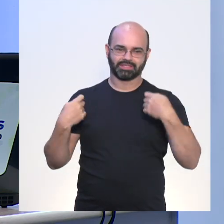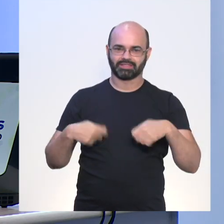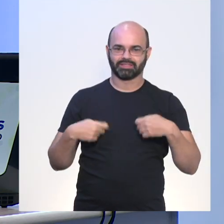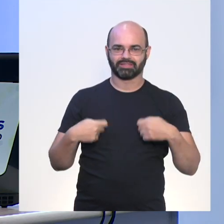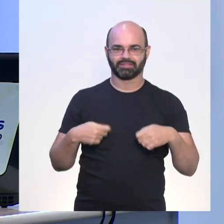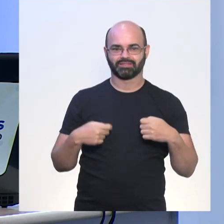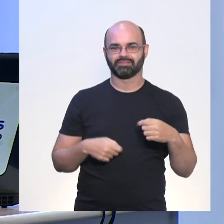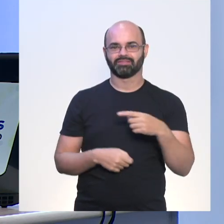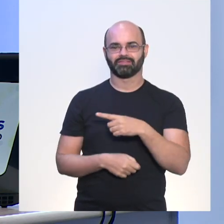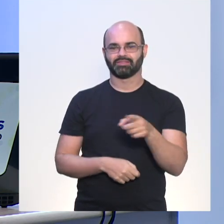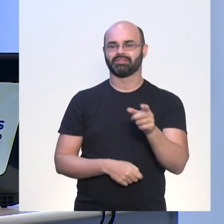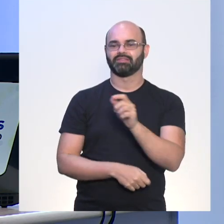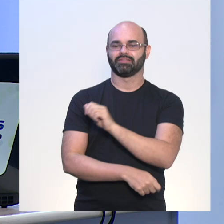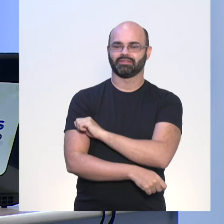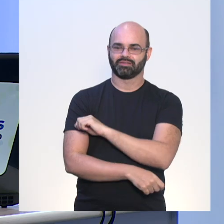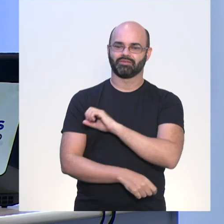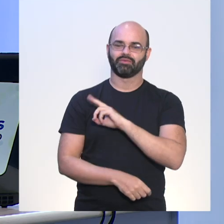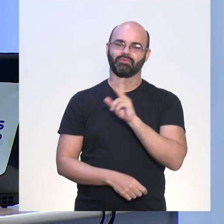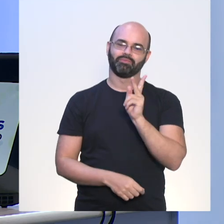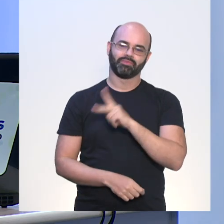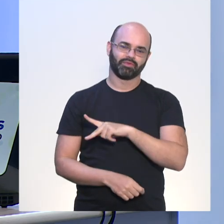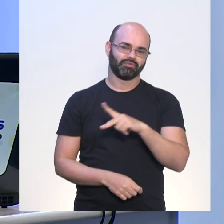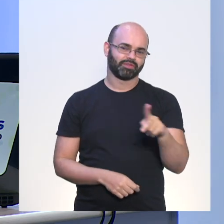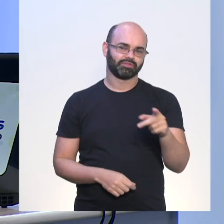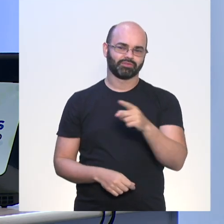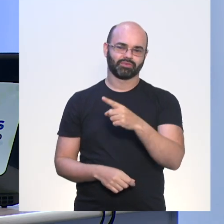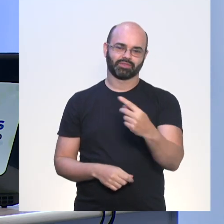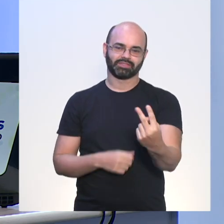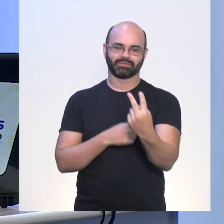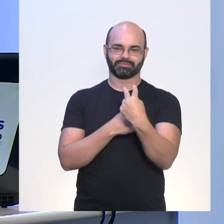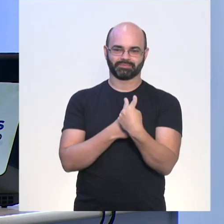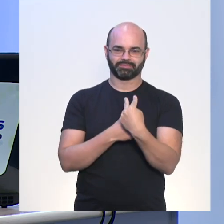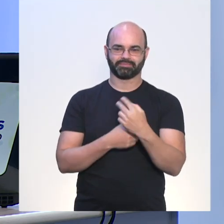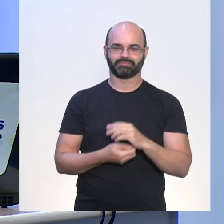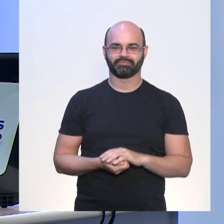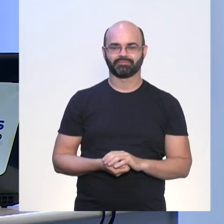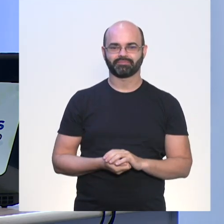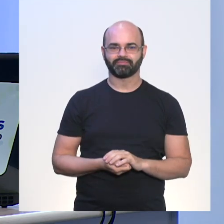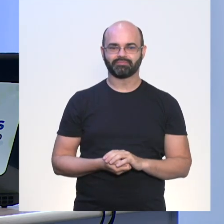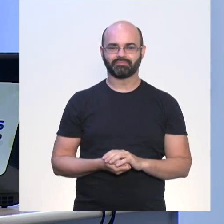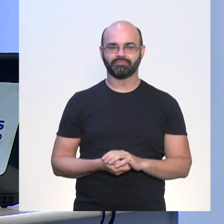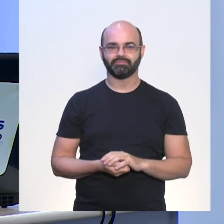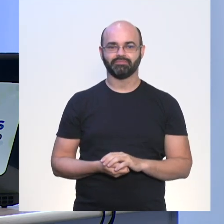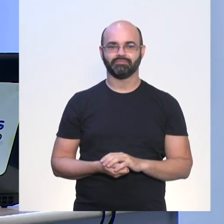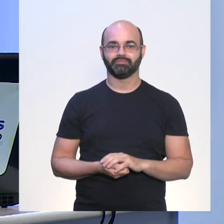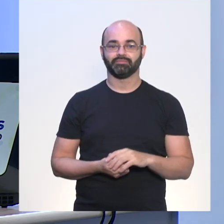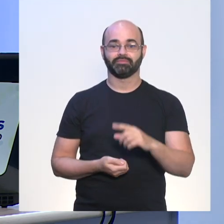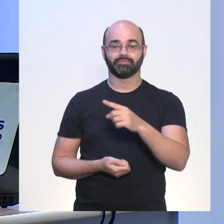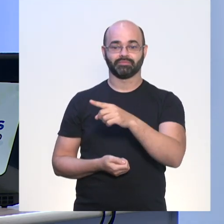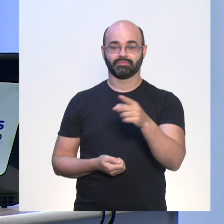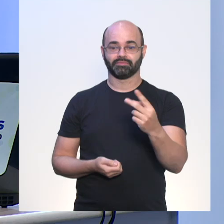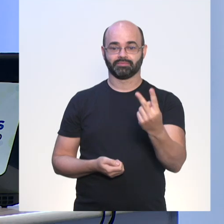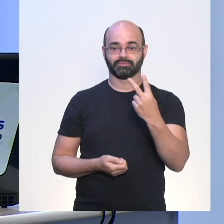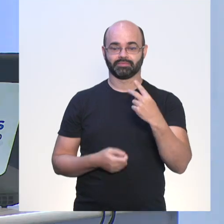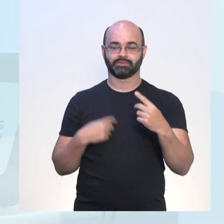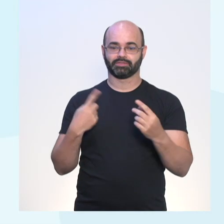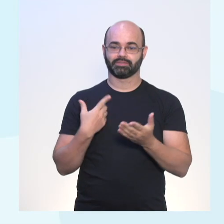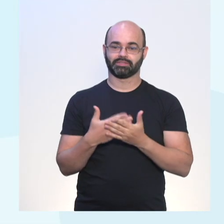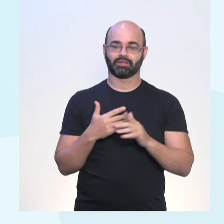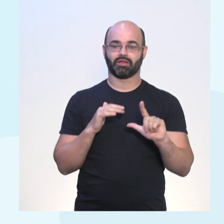vocês, estudantes e professores que estão aí nos acompanhando. Por gentileza, não deixem de avaliar a nossa